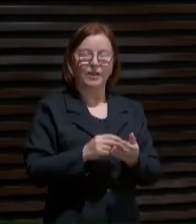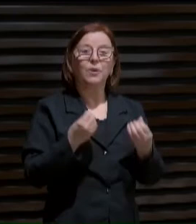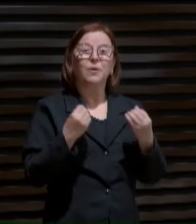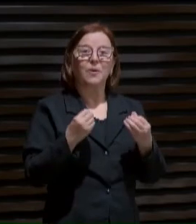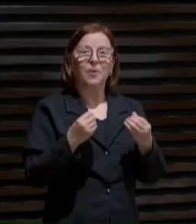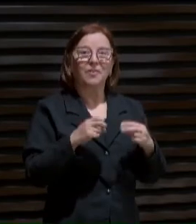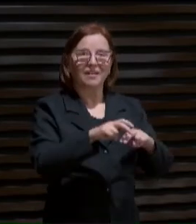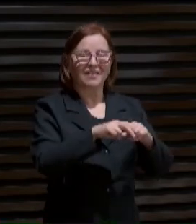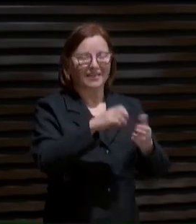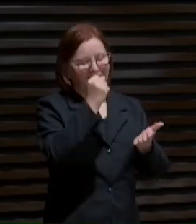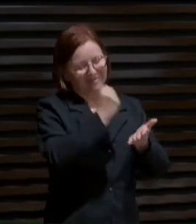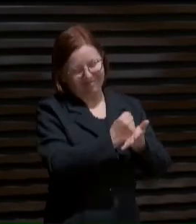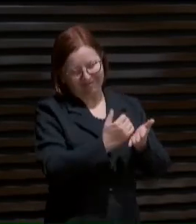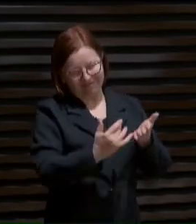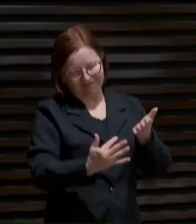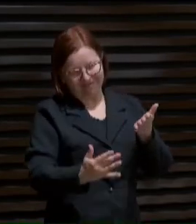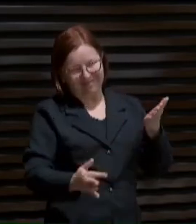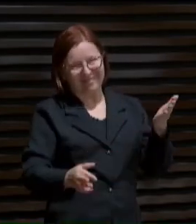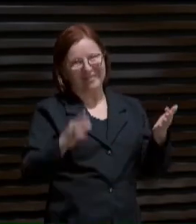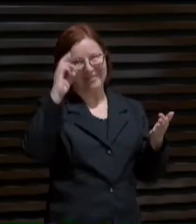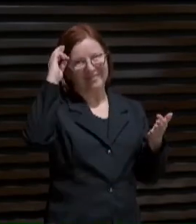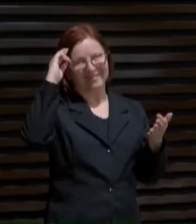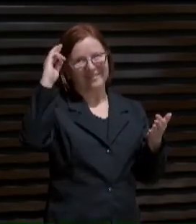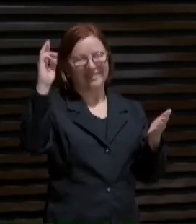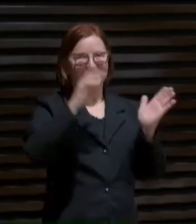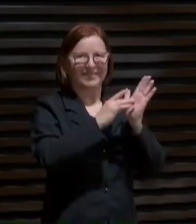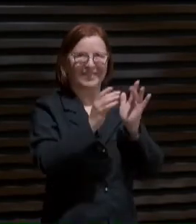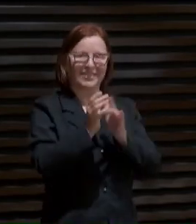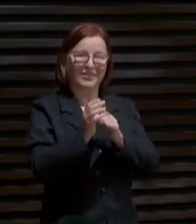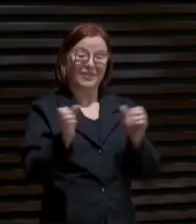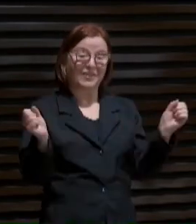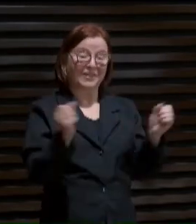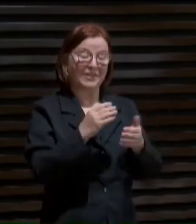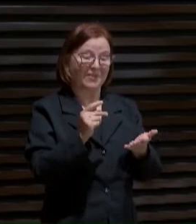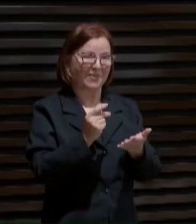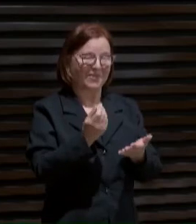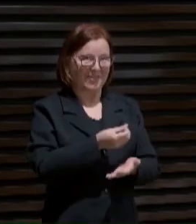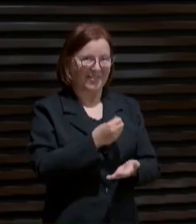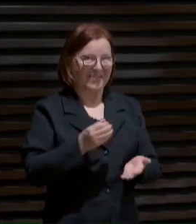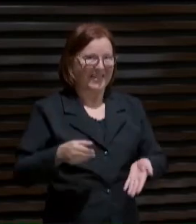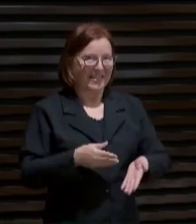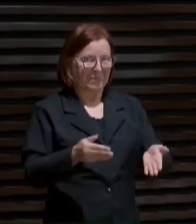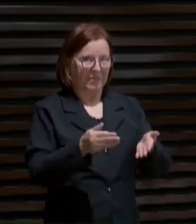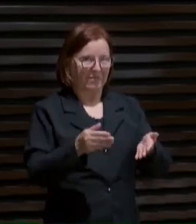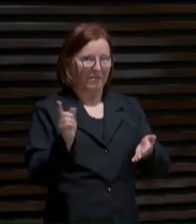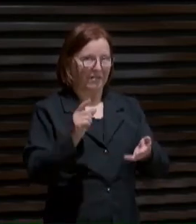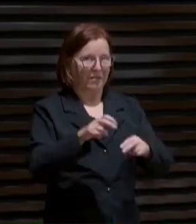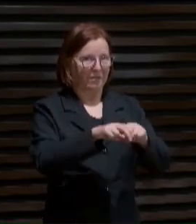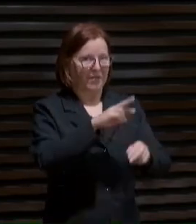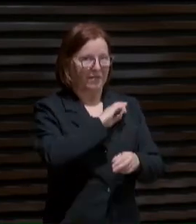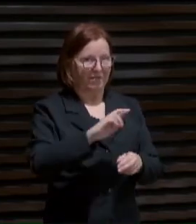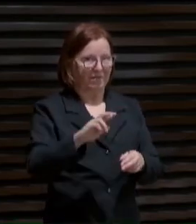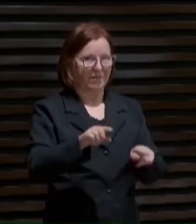esse novo e vivo caminho e não está baseado na religião está baseado no filho de